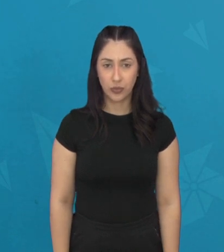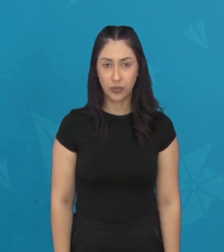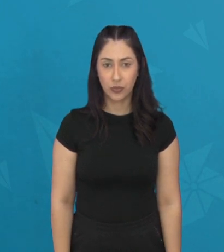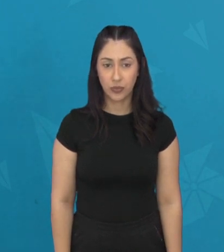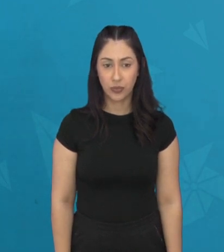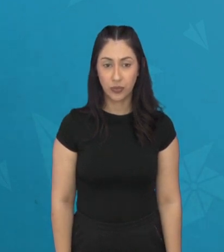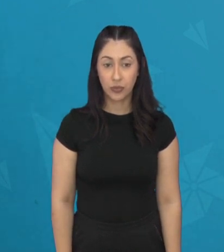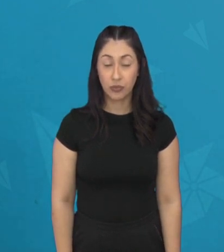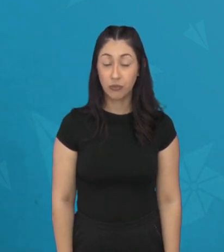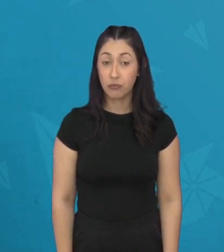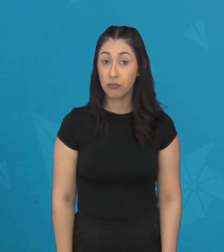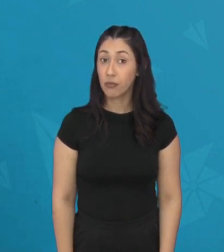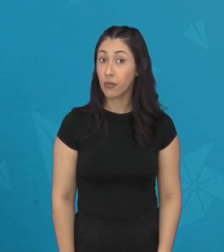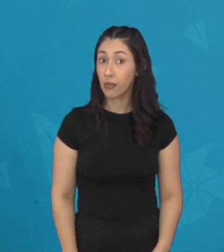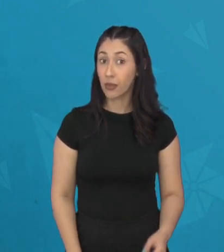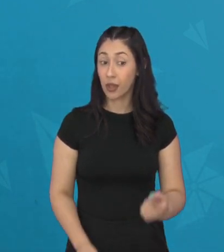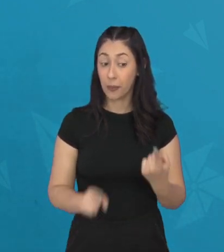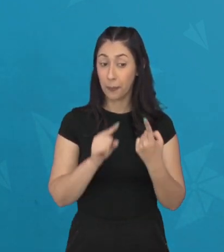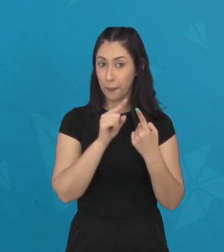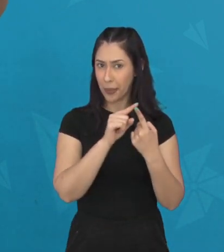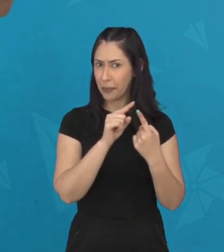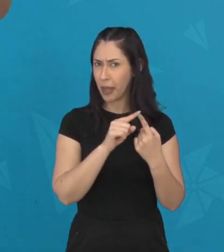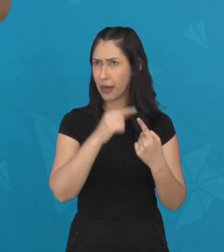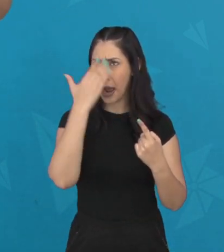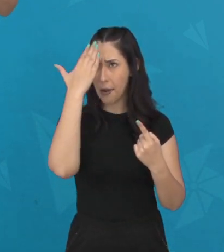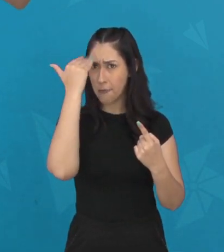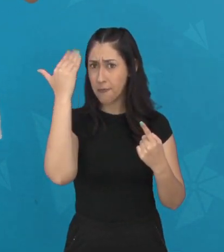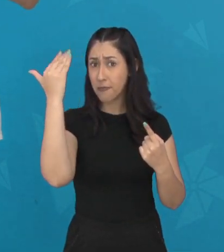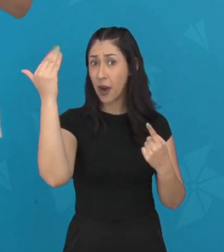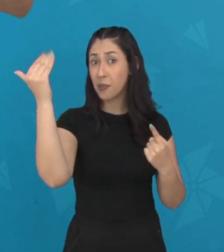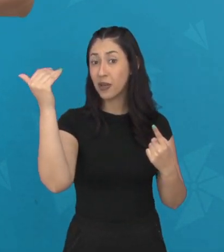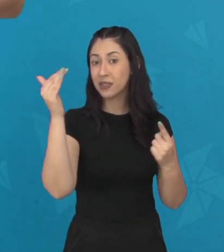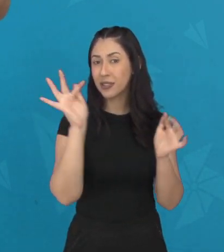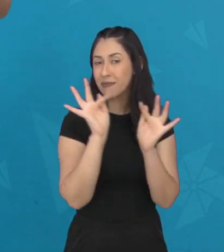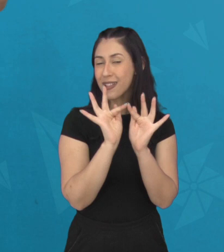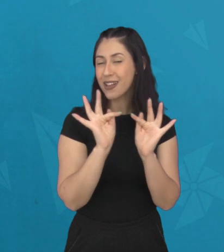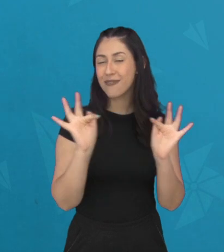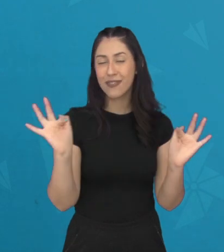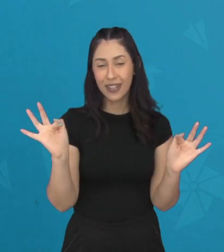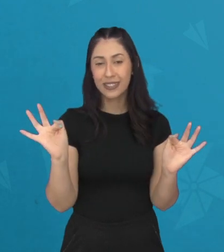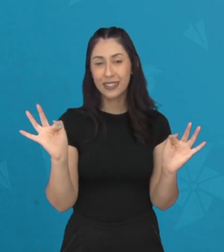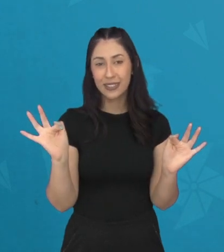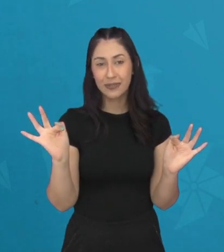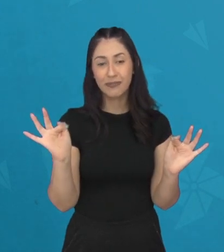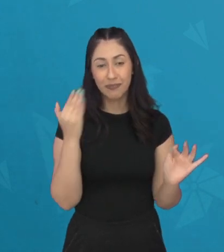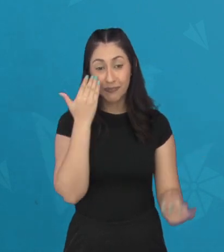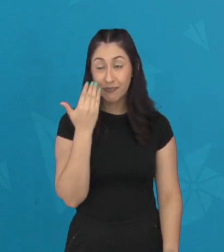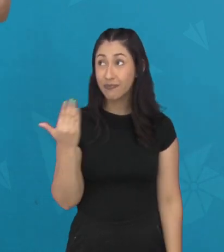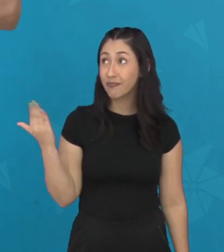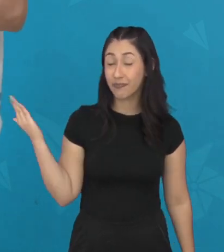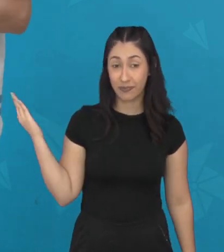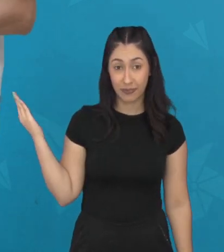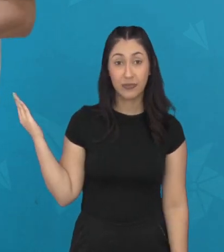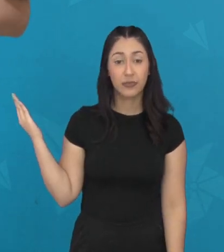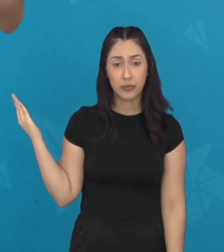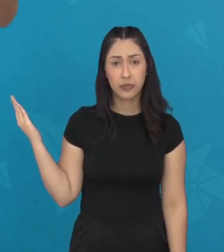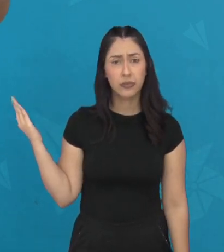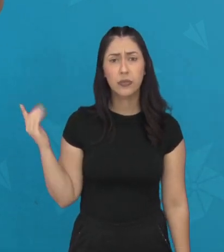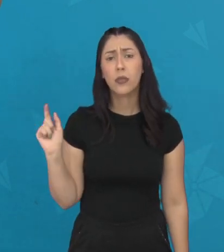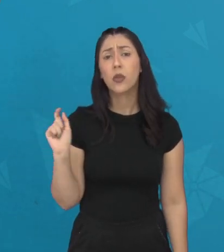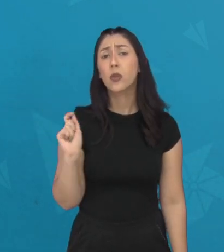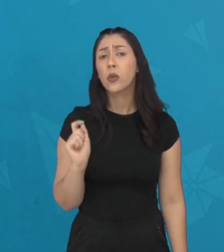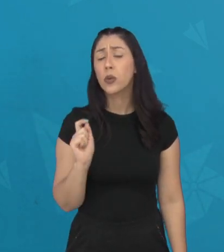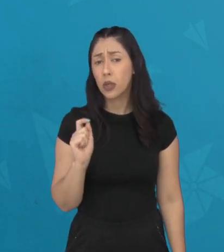A primeira, e provavelmente a mais famosa dela, até pela frase que sintetiza ela em si, é a lei de Lavoisier. Ela foi o quê? Ela